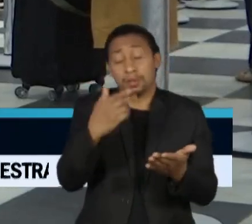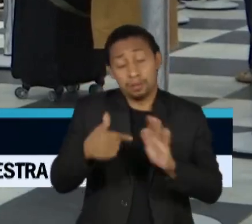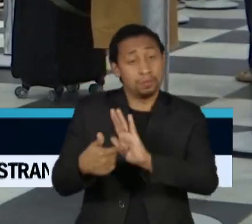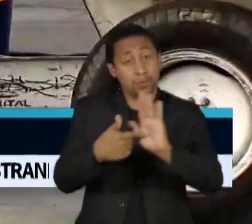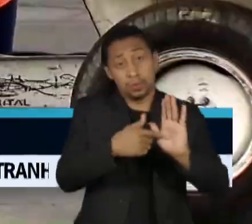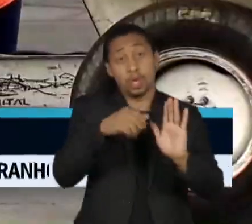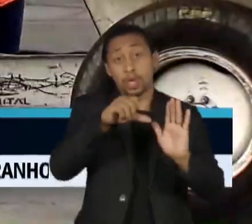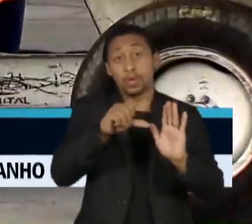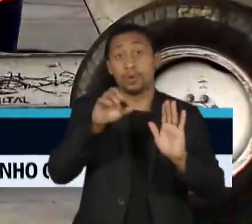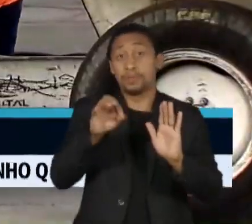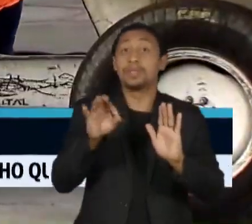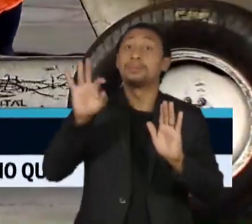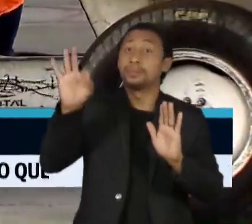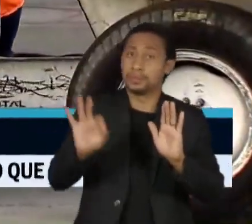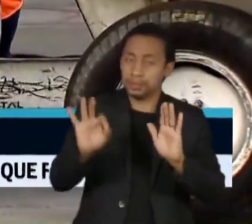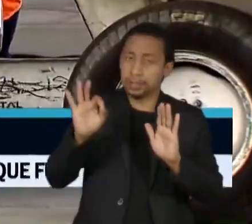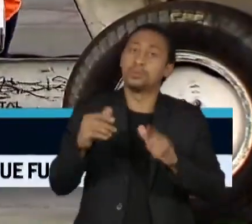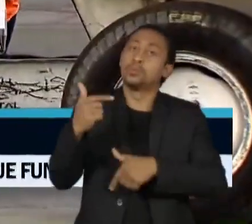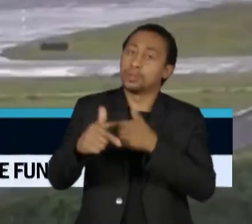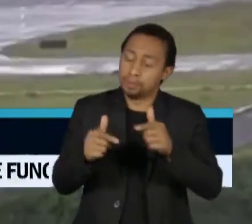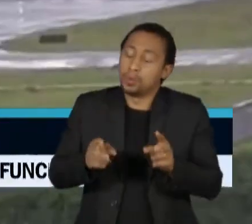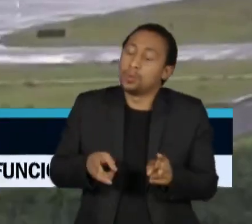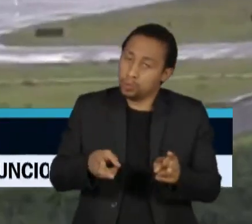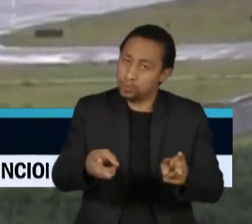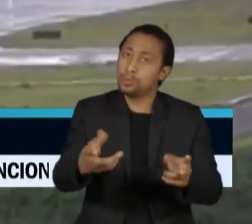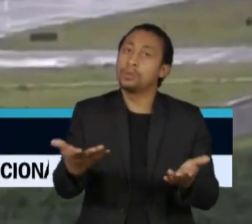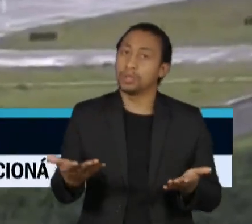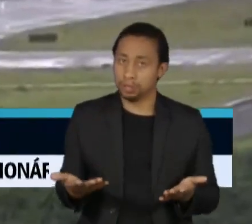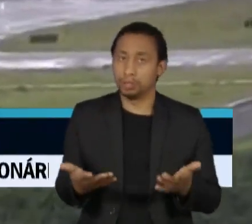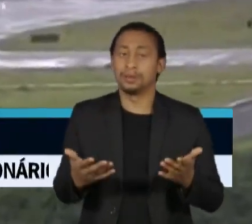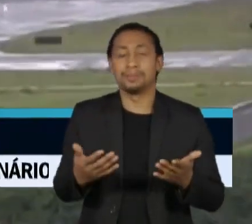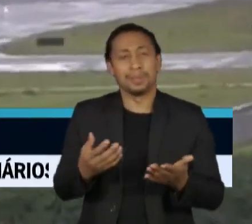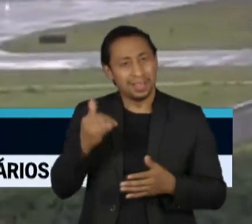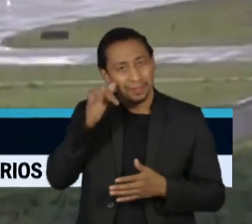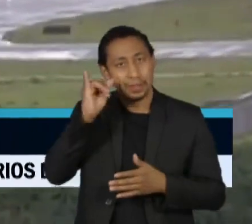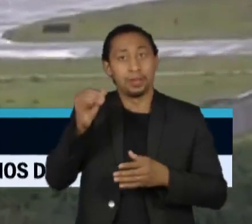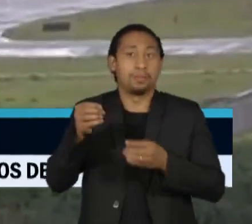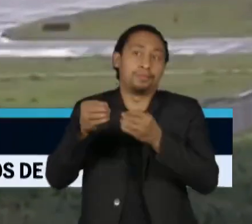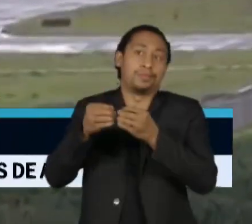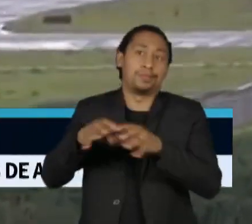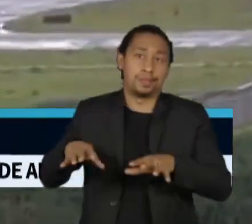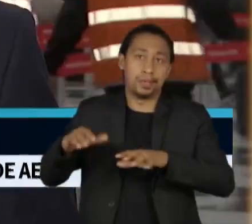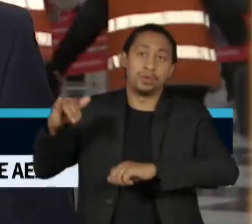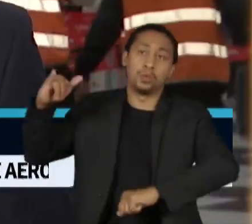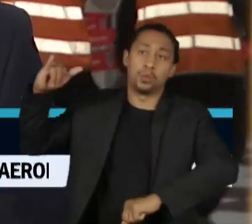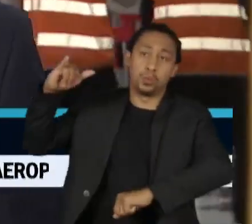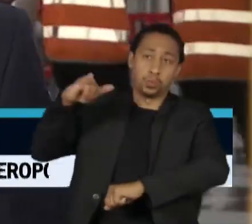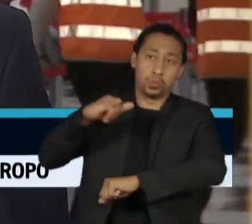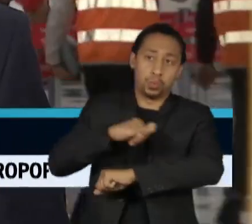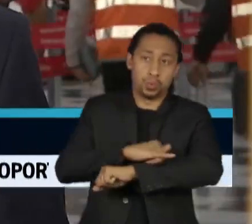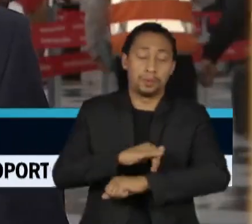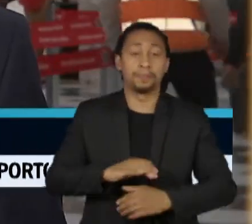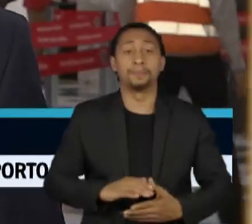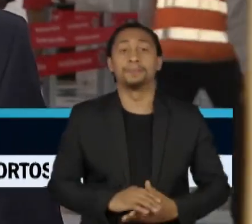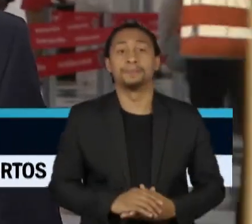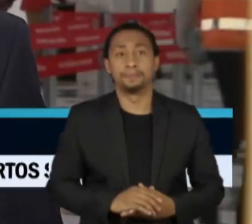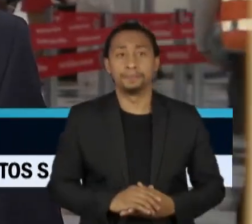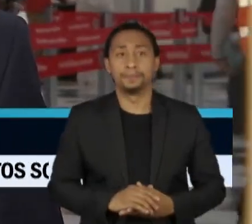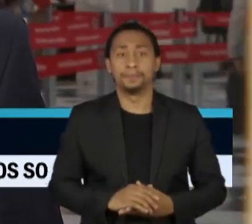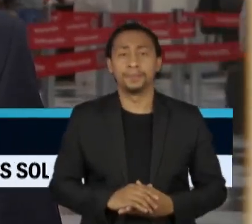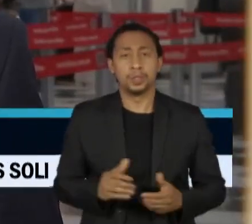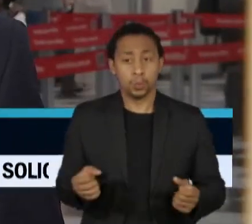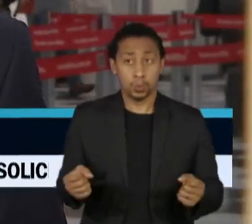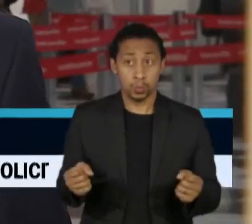dos serviços fossem mantidos, e isso sem prejudicar o tráfego nos terminais. A paralisação dos